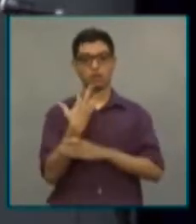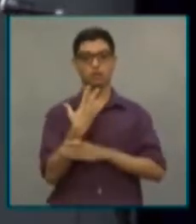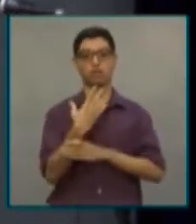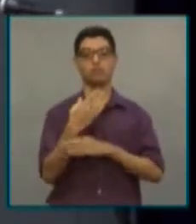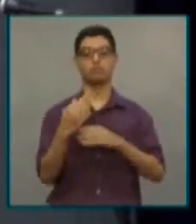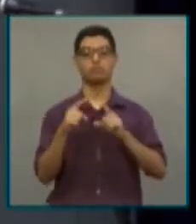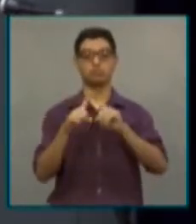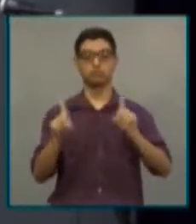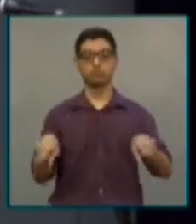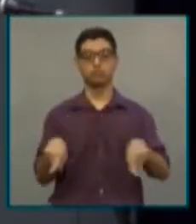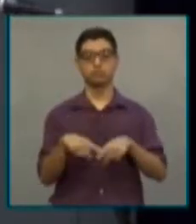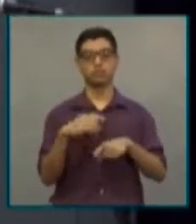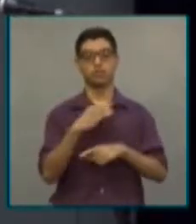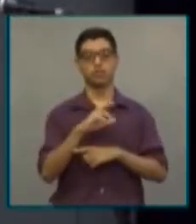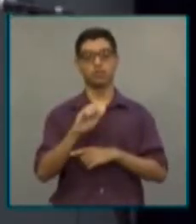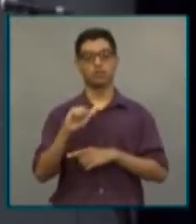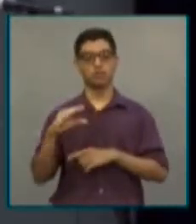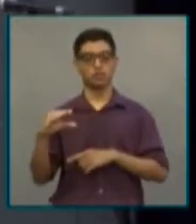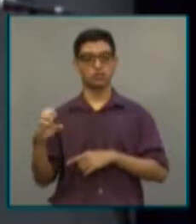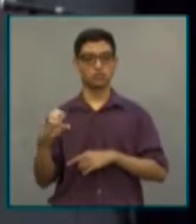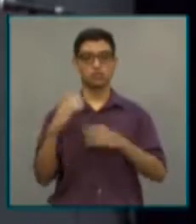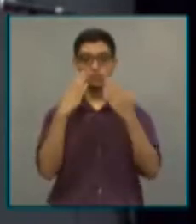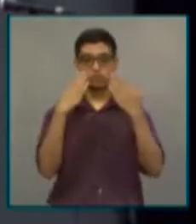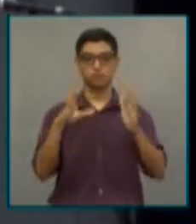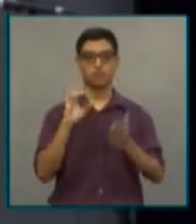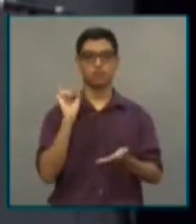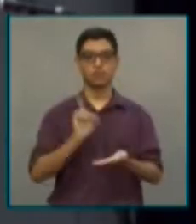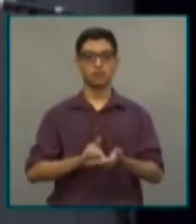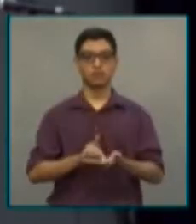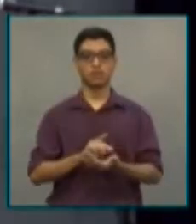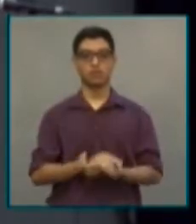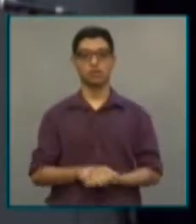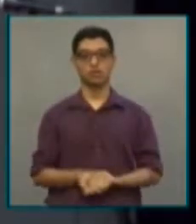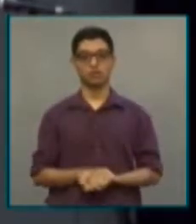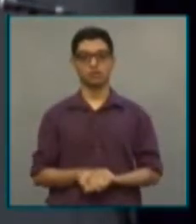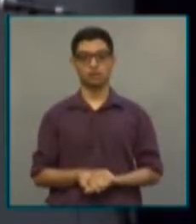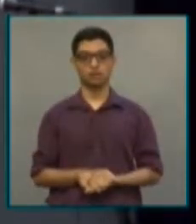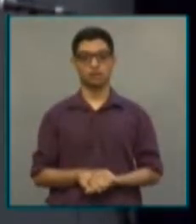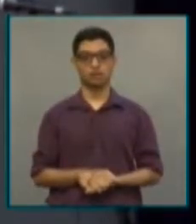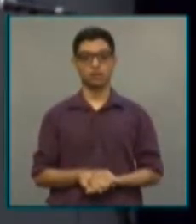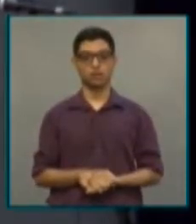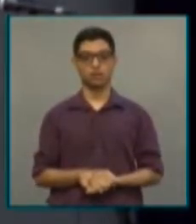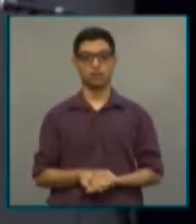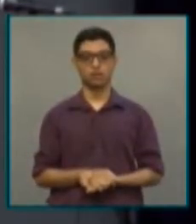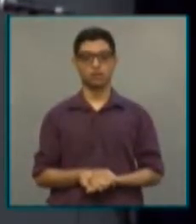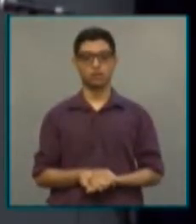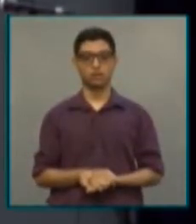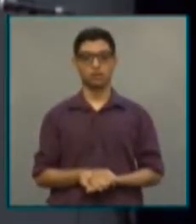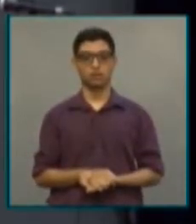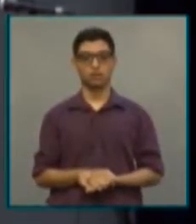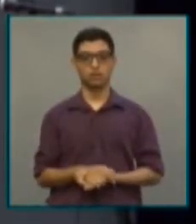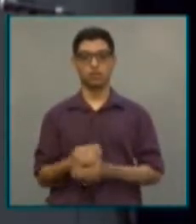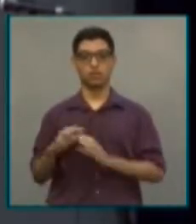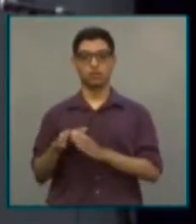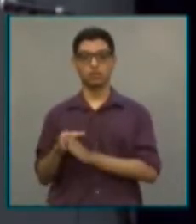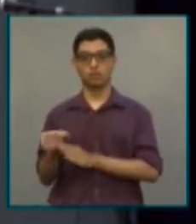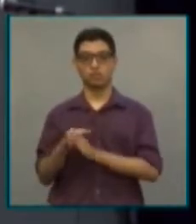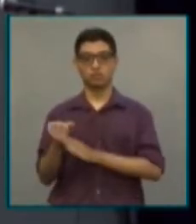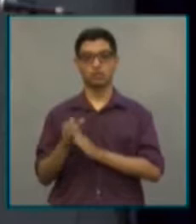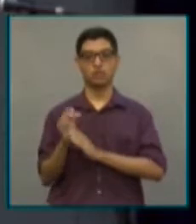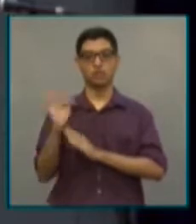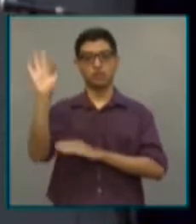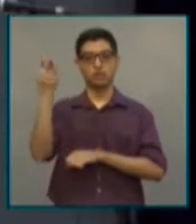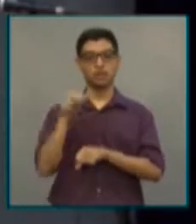A Caixa de Assistência, que não precisava ser fiscalizada pelo Conselho Federal, este ano pediu uma auditoria de suas